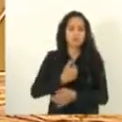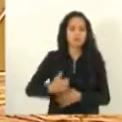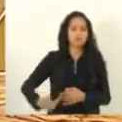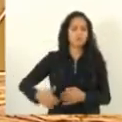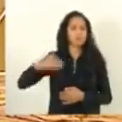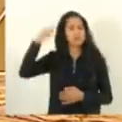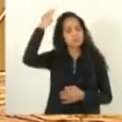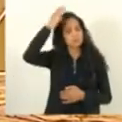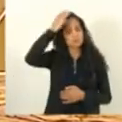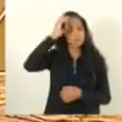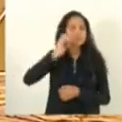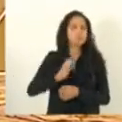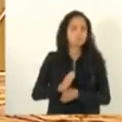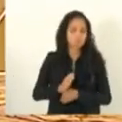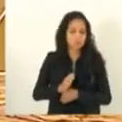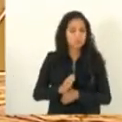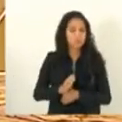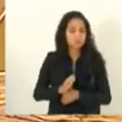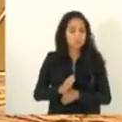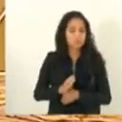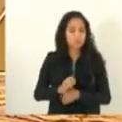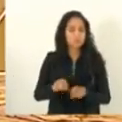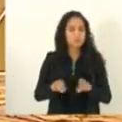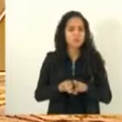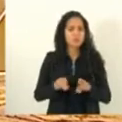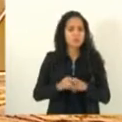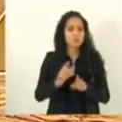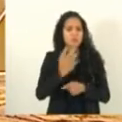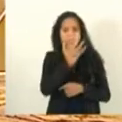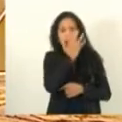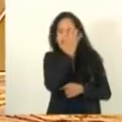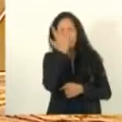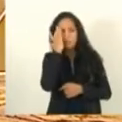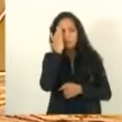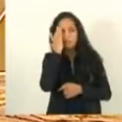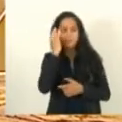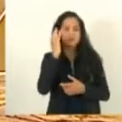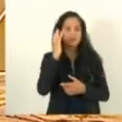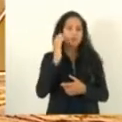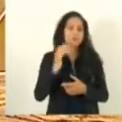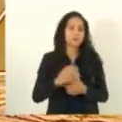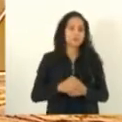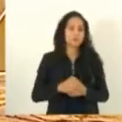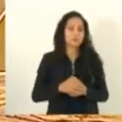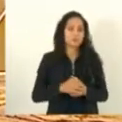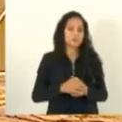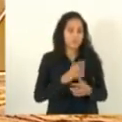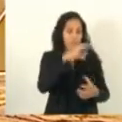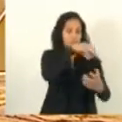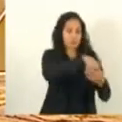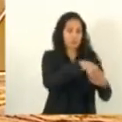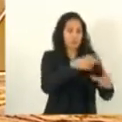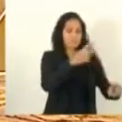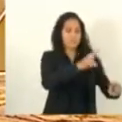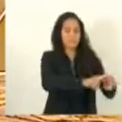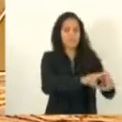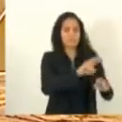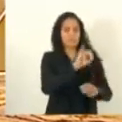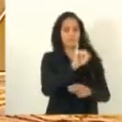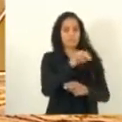que tanto os internos quanto para vocês,